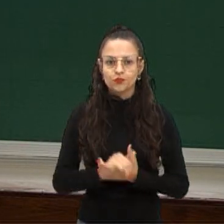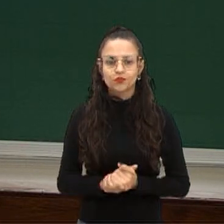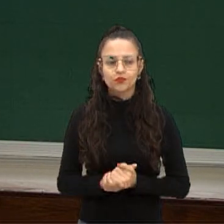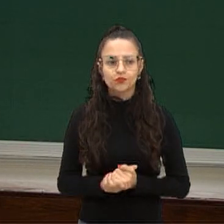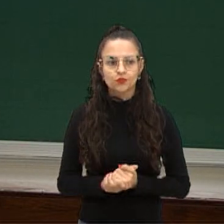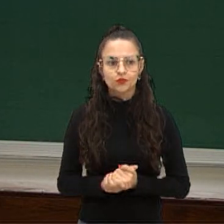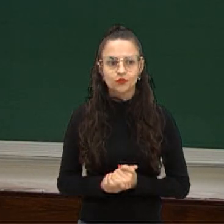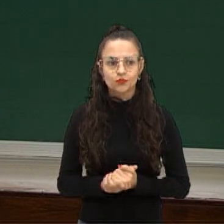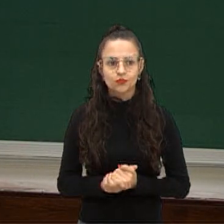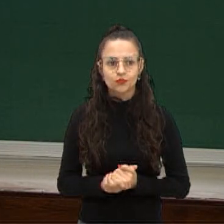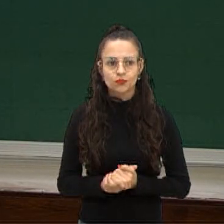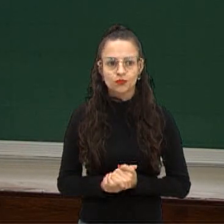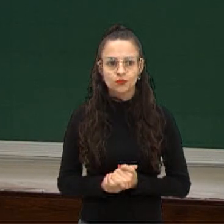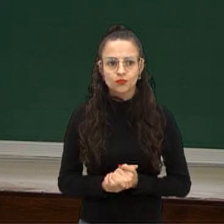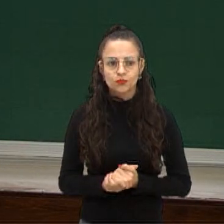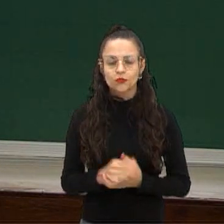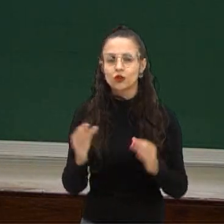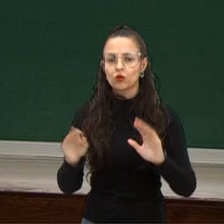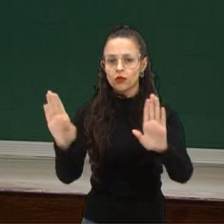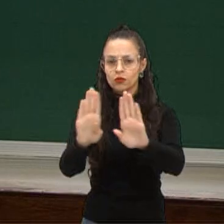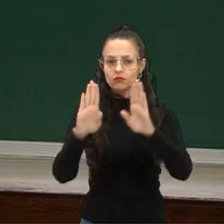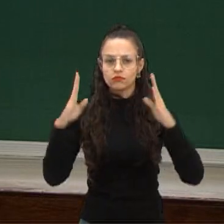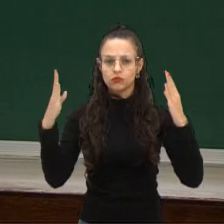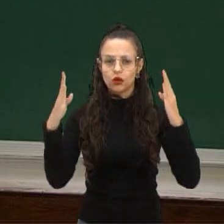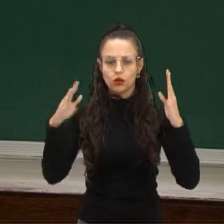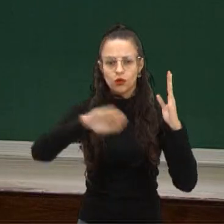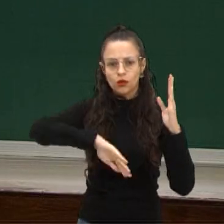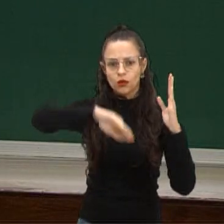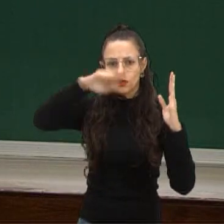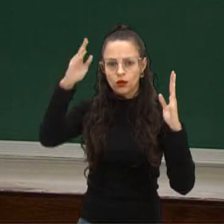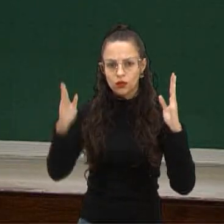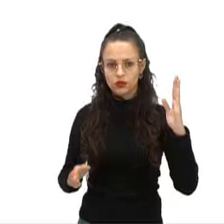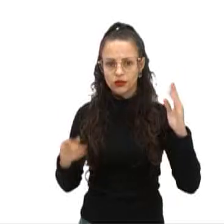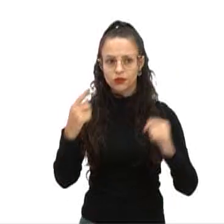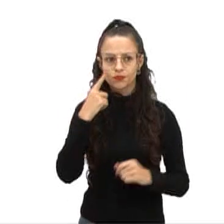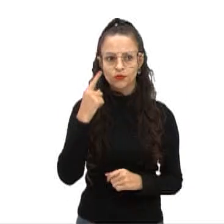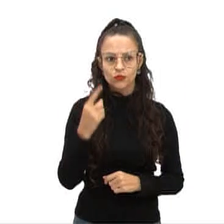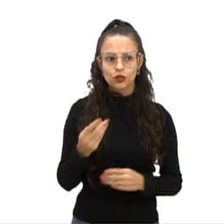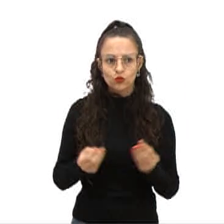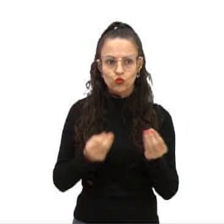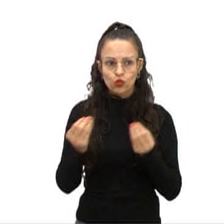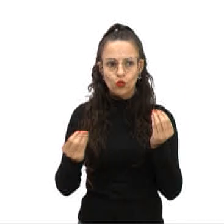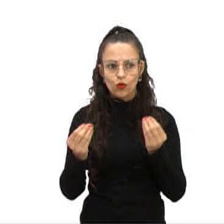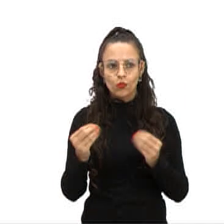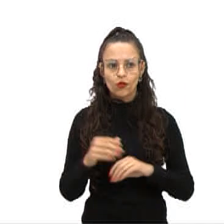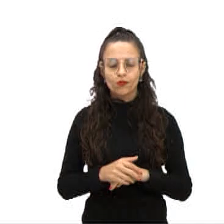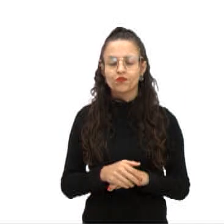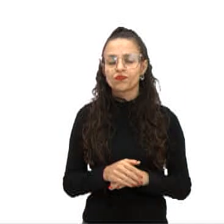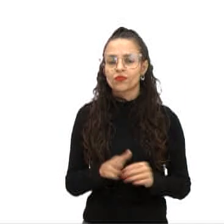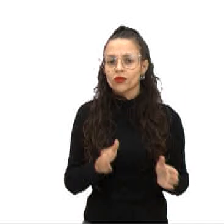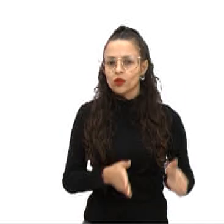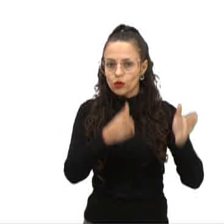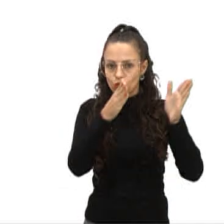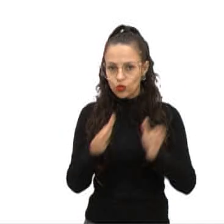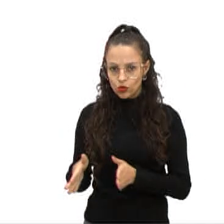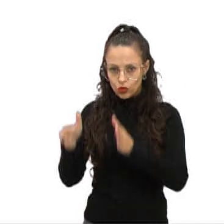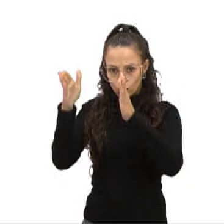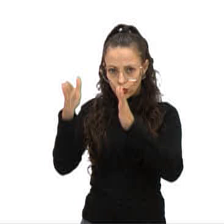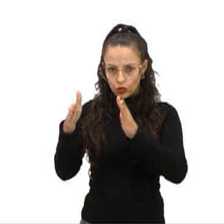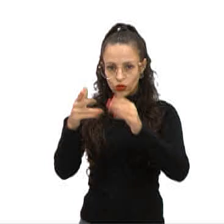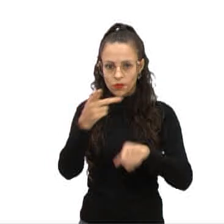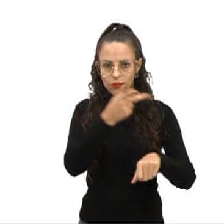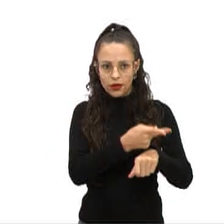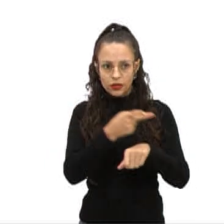aparecendo. Então, assim, a portada românica. A gente vai começar um pouquinho a trabalhar em arte. Parte luz, é a coluna de pedra dividida em duas partes,